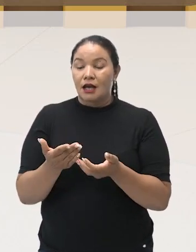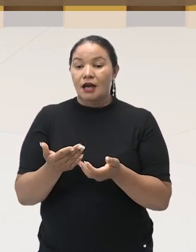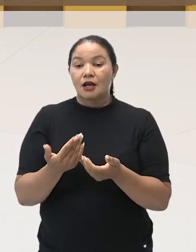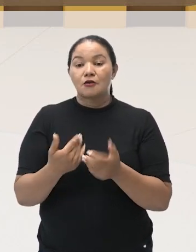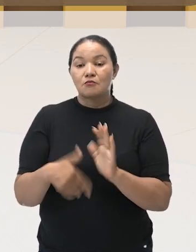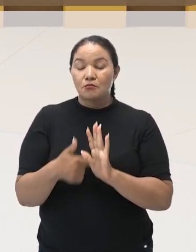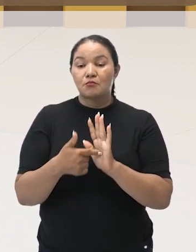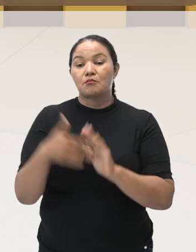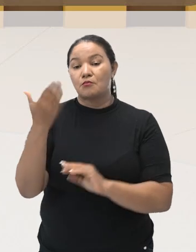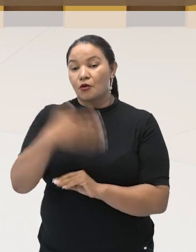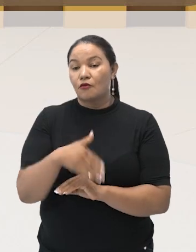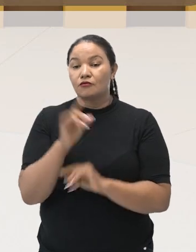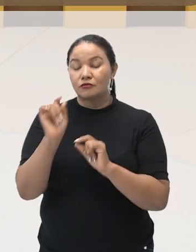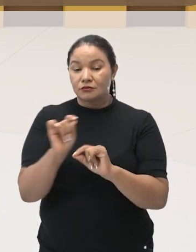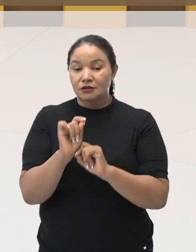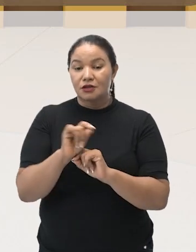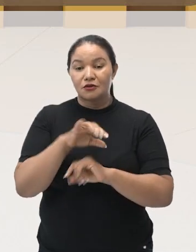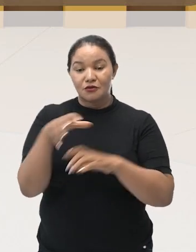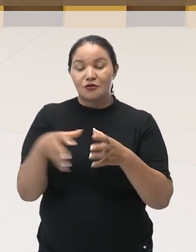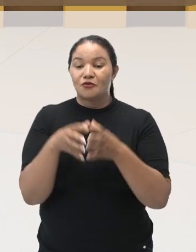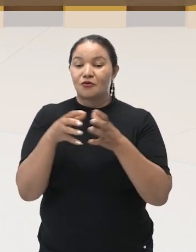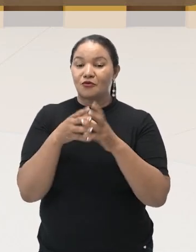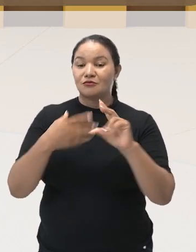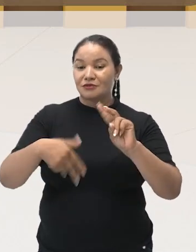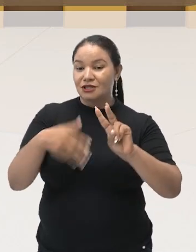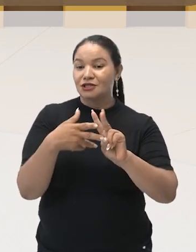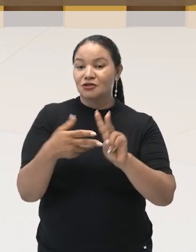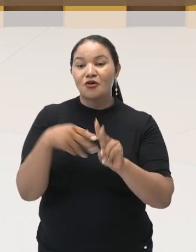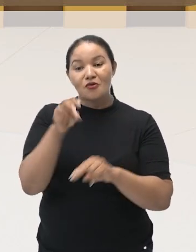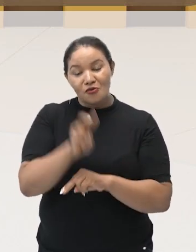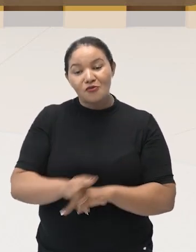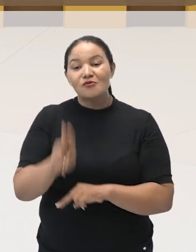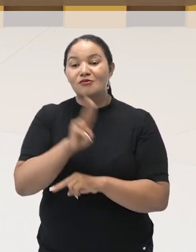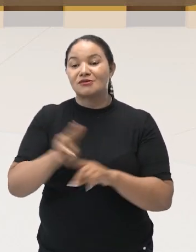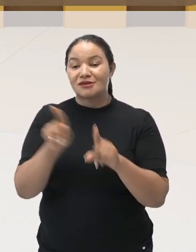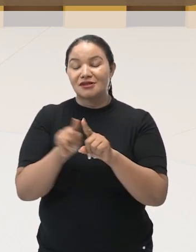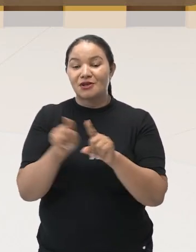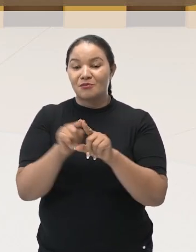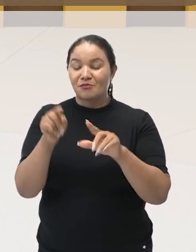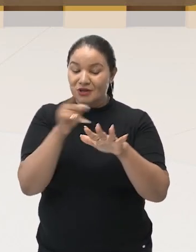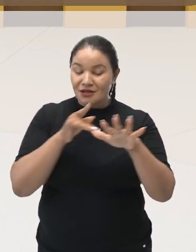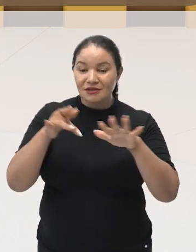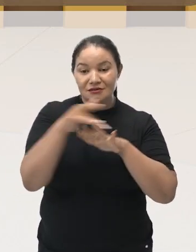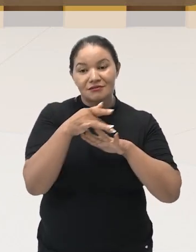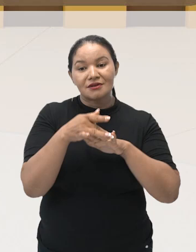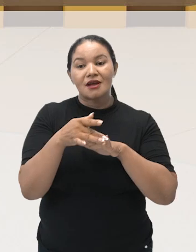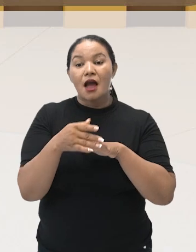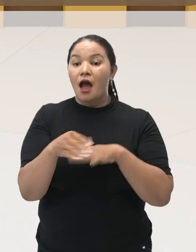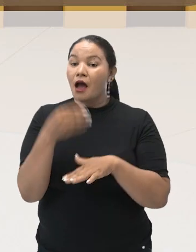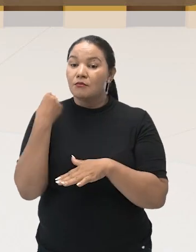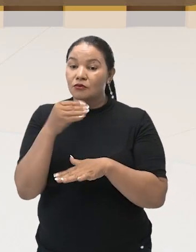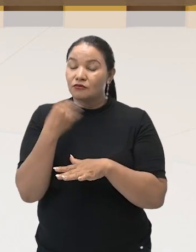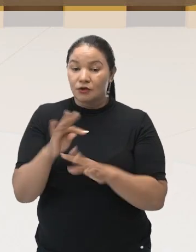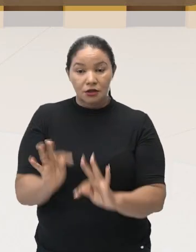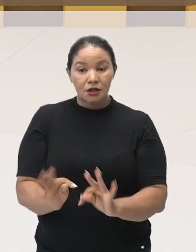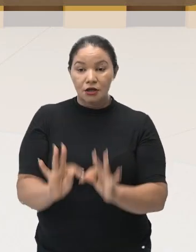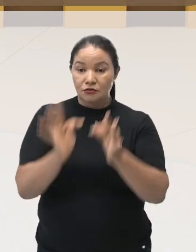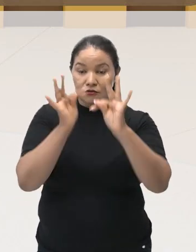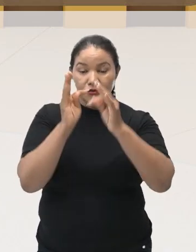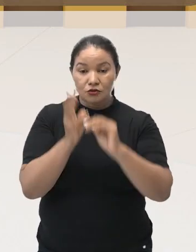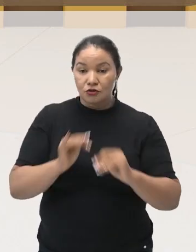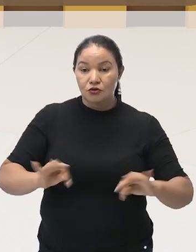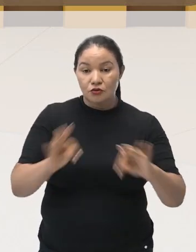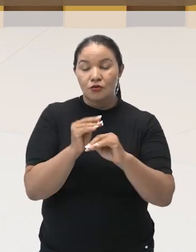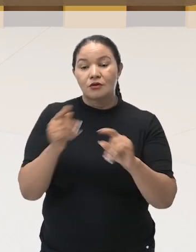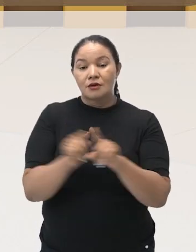comprova que os nossos indígenas, eles usam, sim, as redes sociais. Eles se aproveitam dos recursos tecnológicos e do